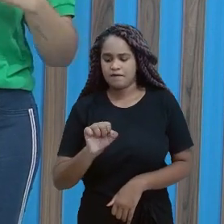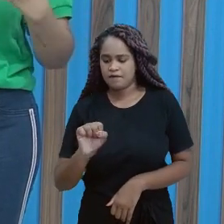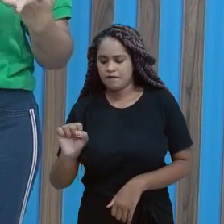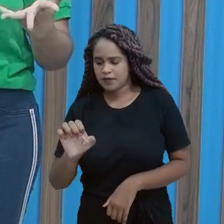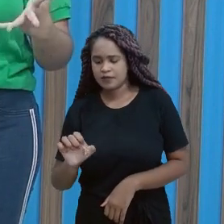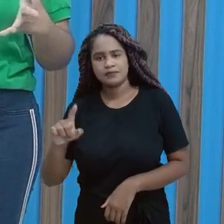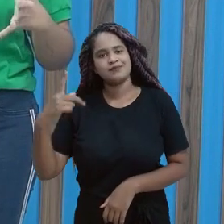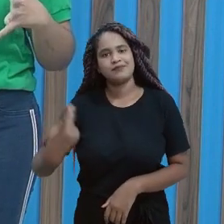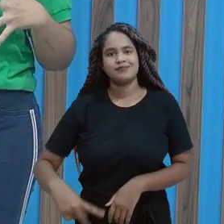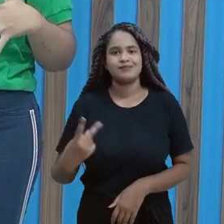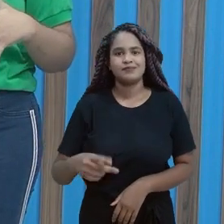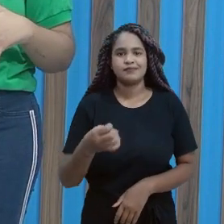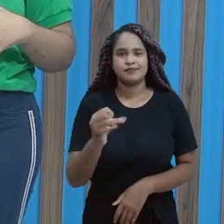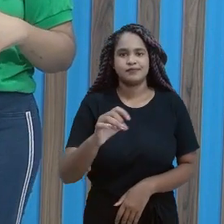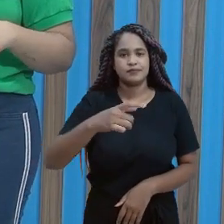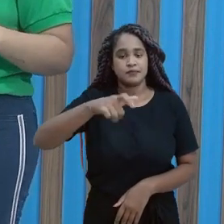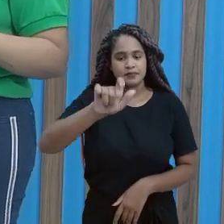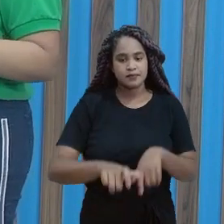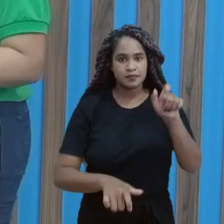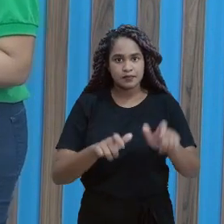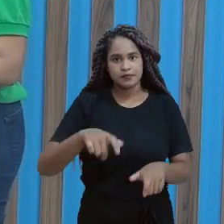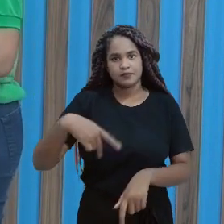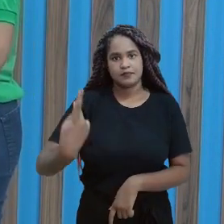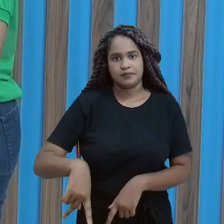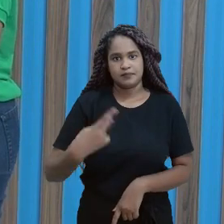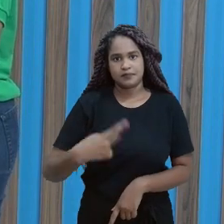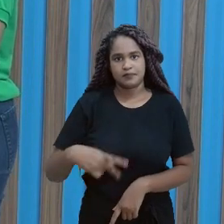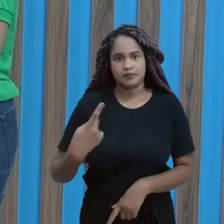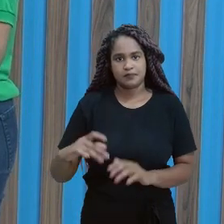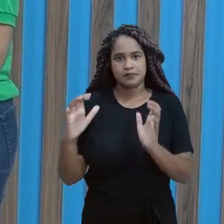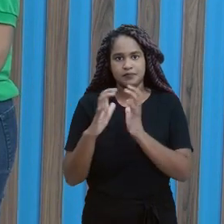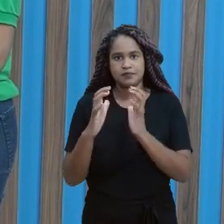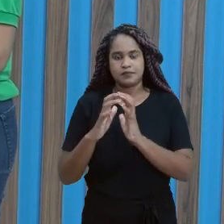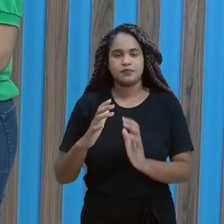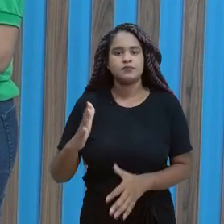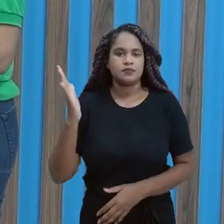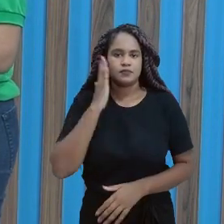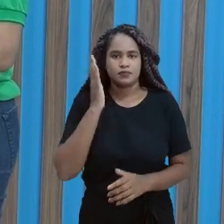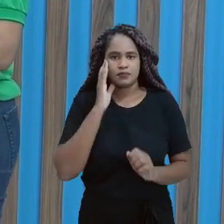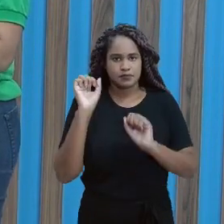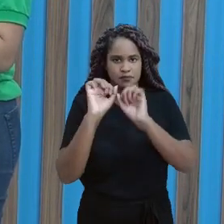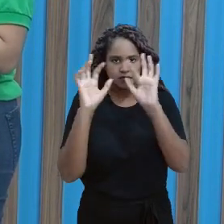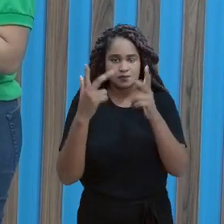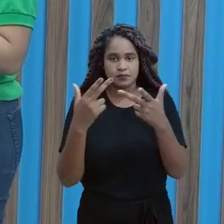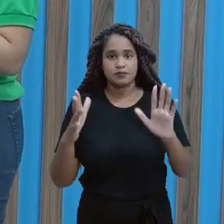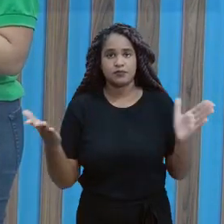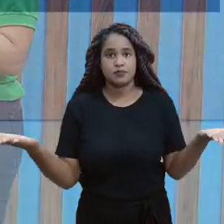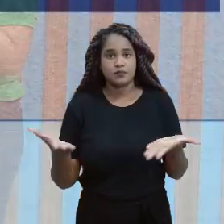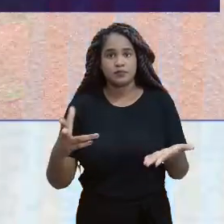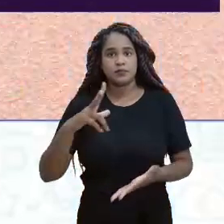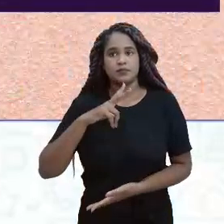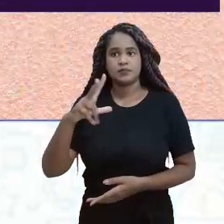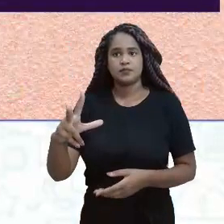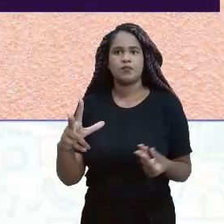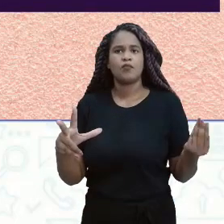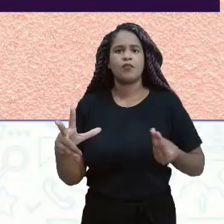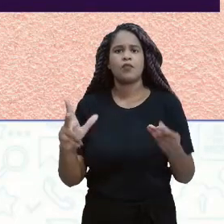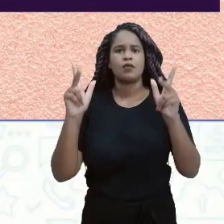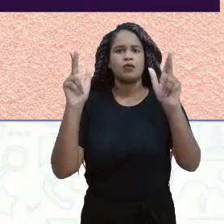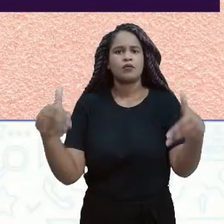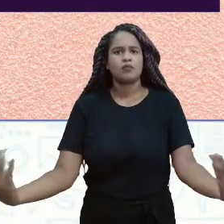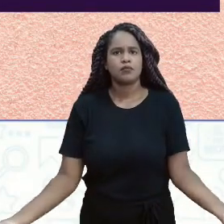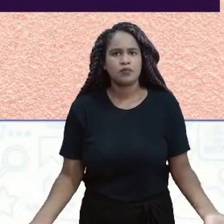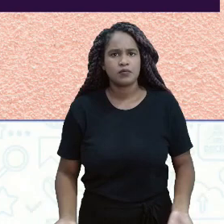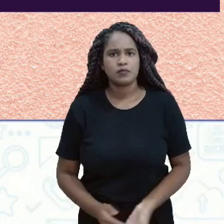é recifense consegue entender tudo que esse moço está querendo dizer. Lá em Portugal, como é que a gente diria a mesma